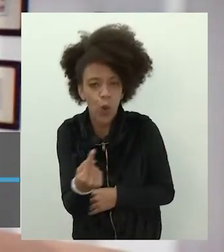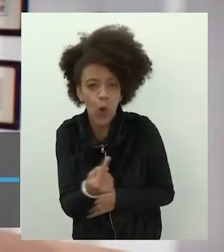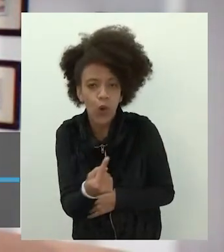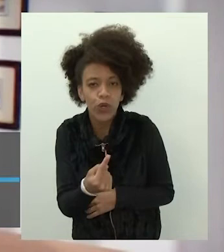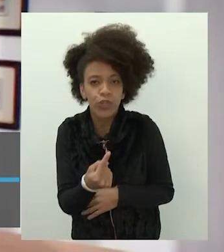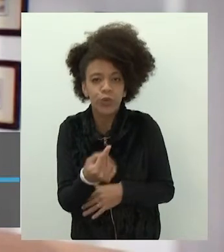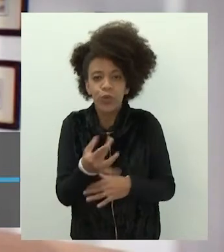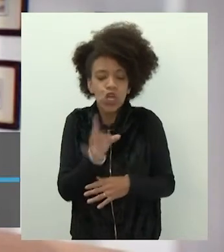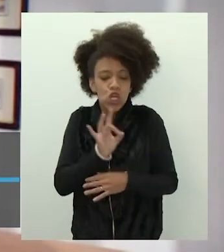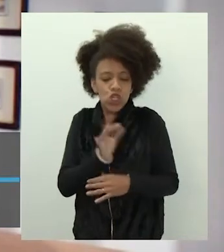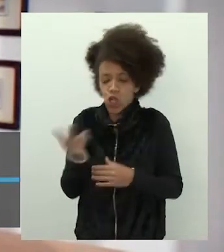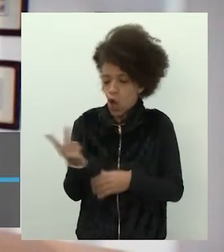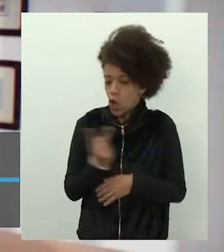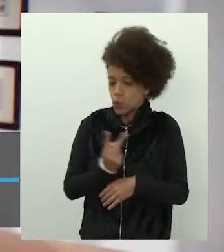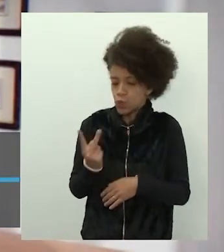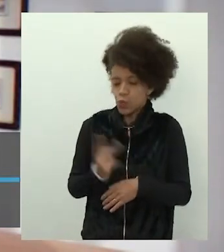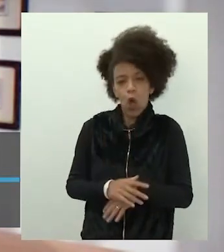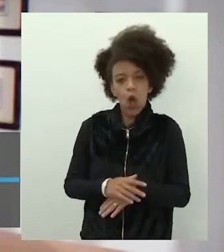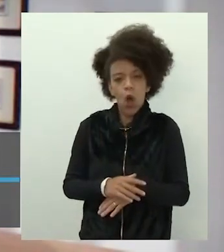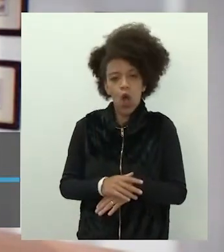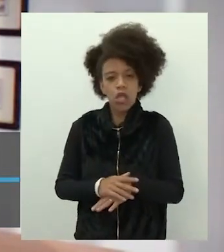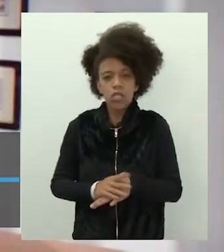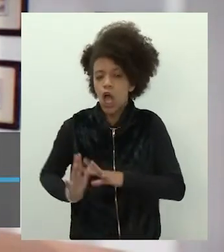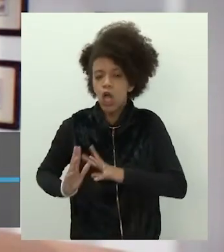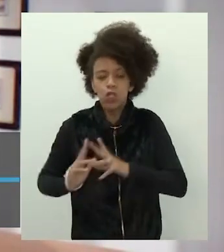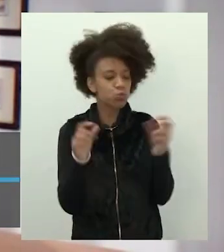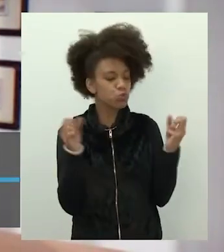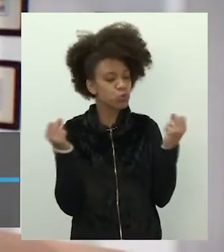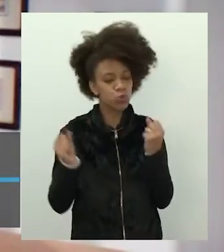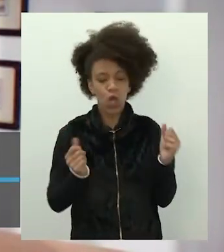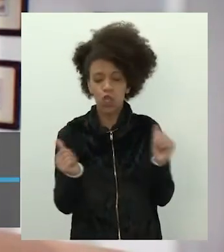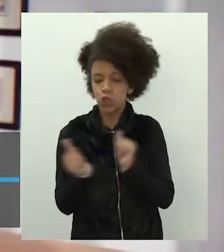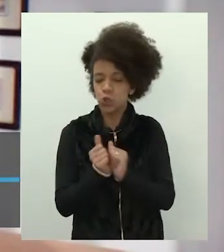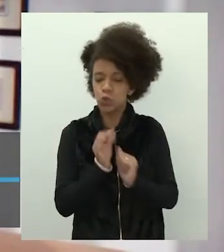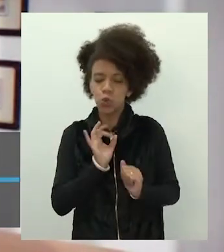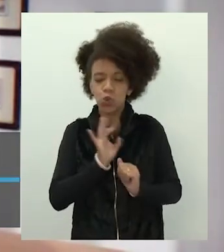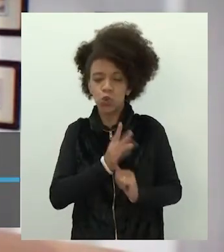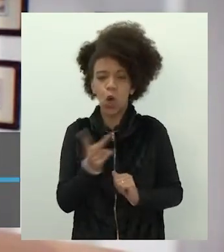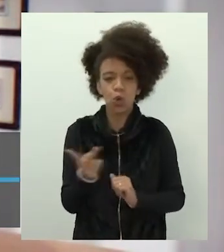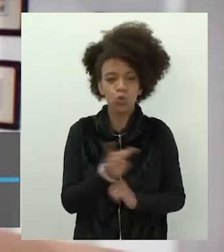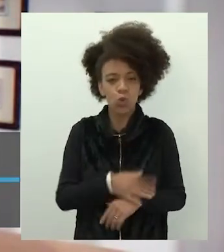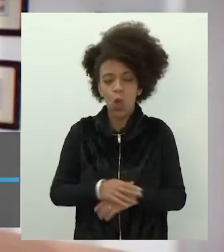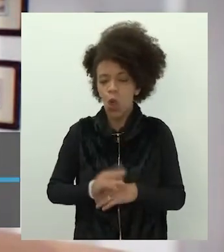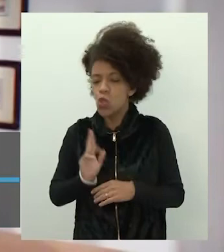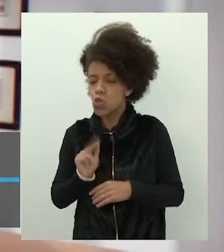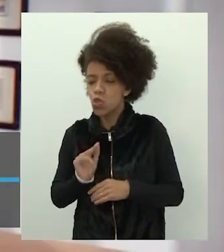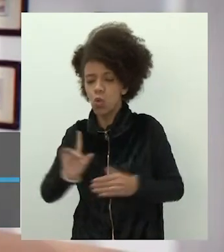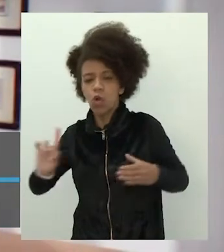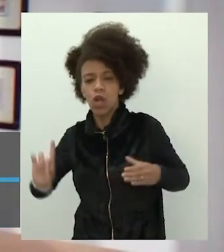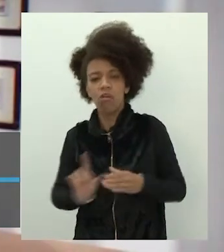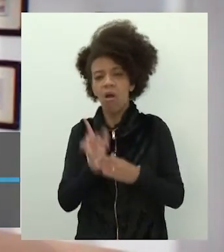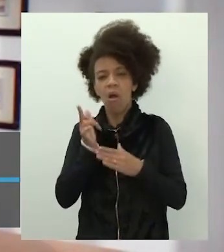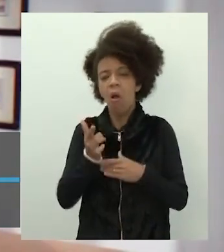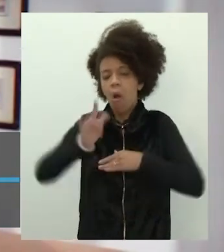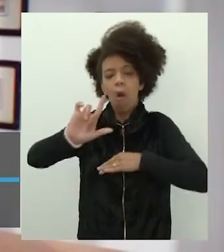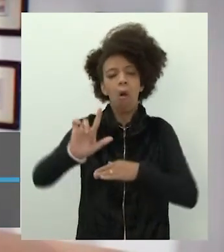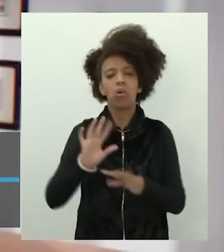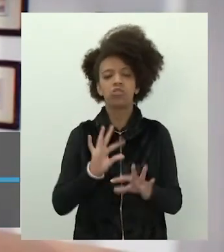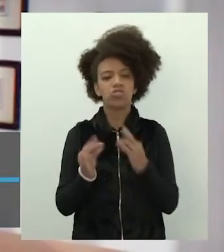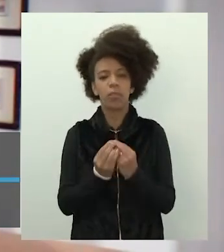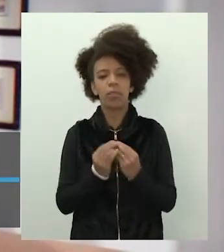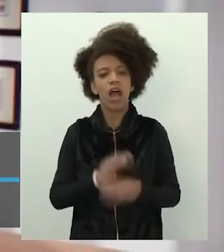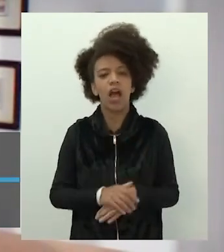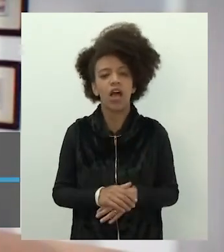me comunico com os dois, todas as minhas atividades são com os dois, eu nunca envolvo outros parentes,